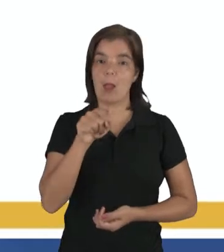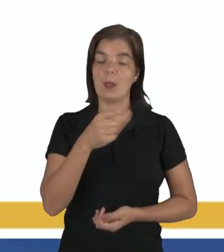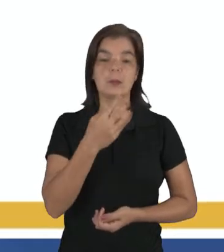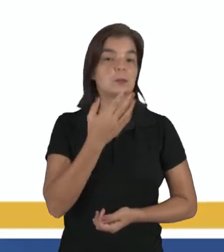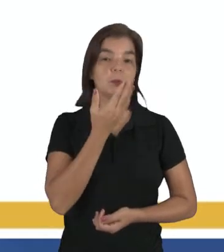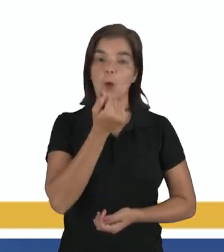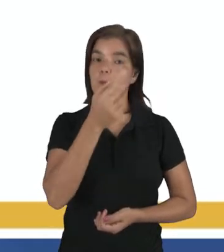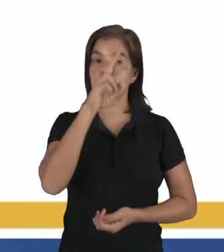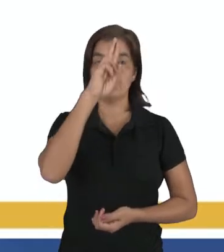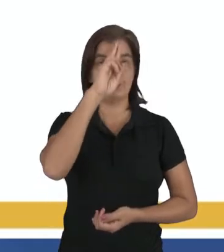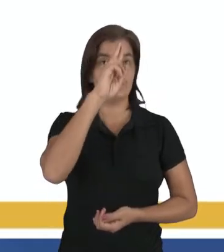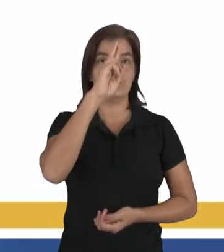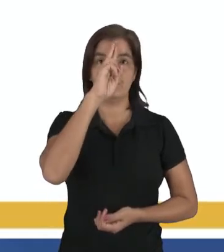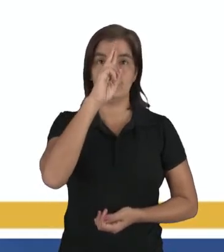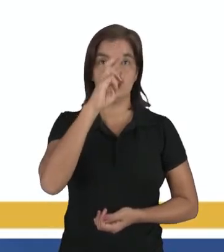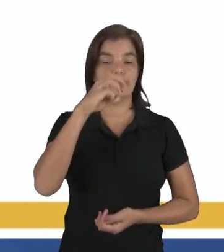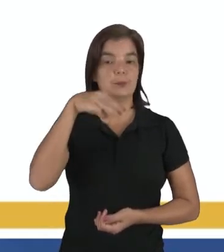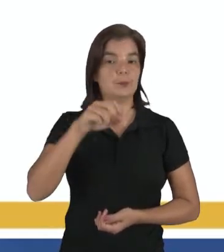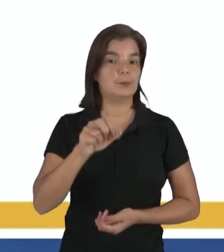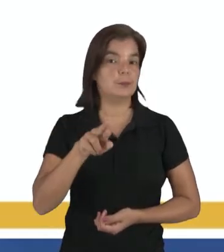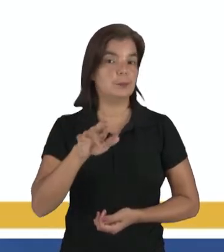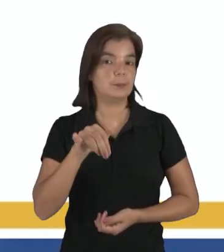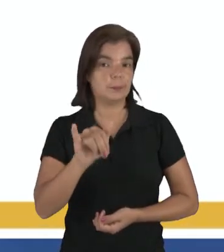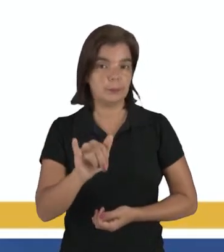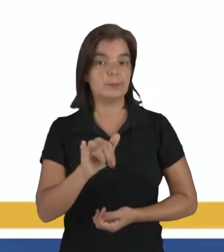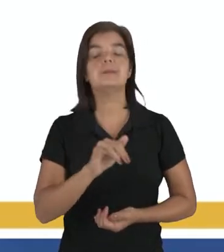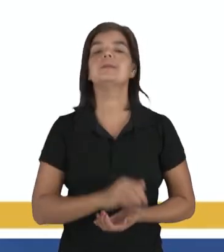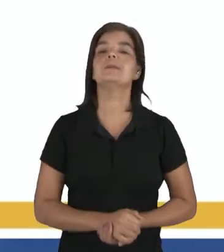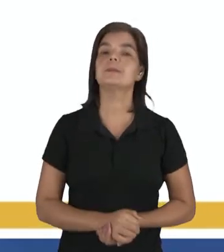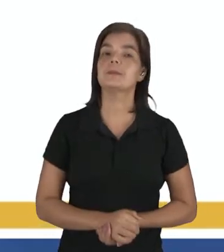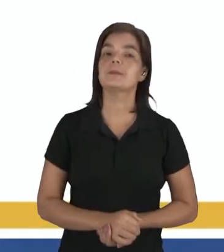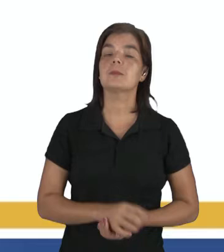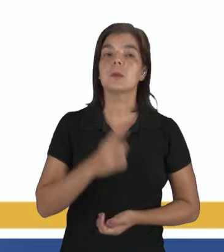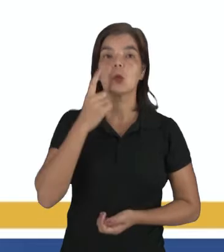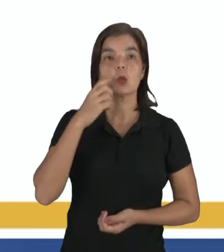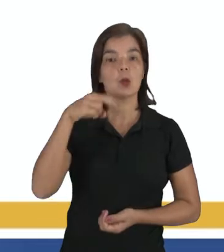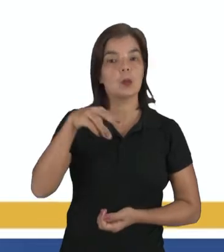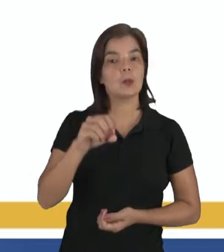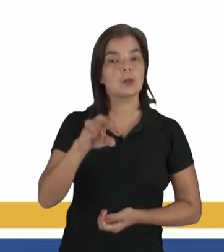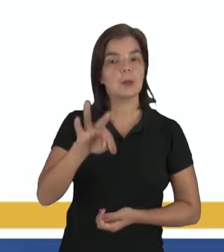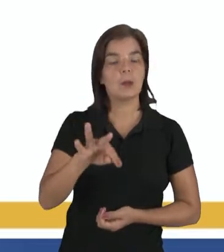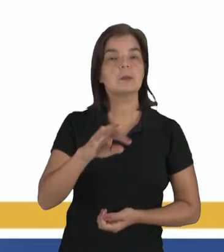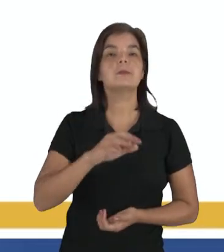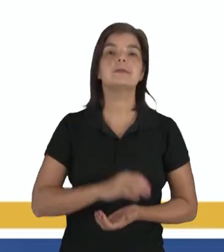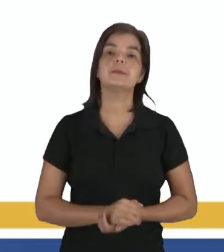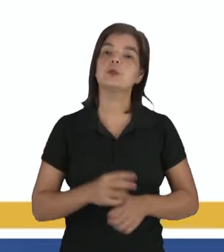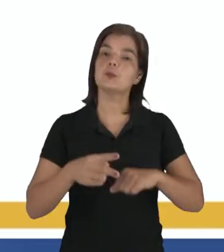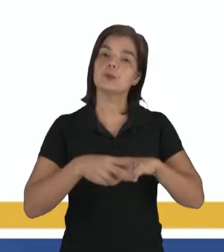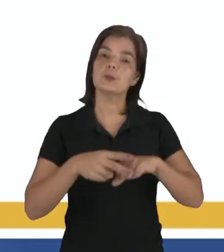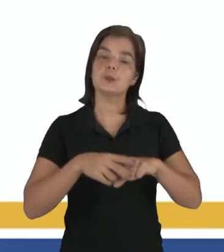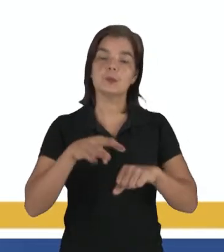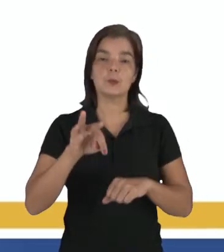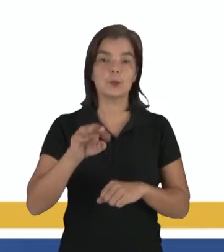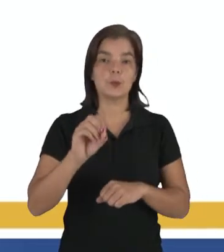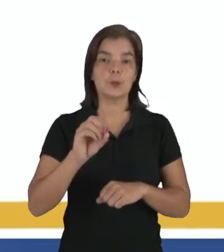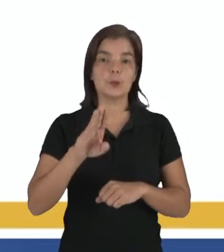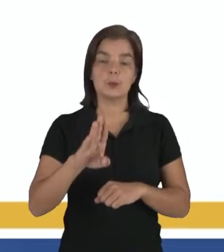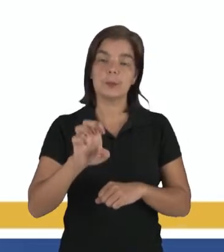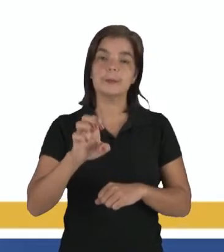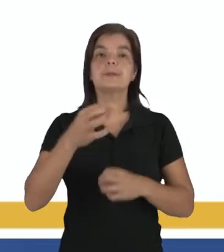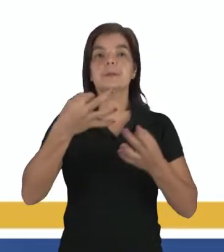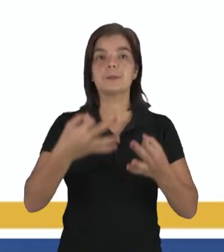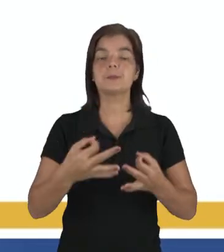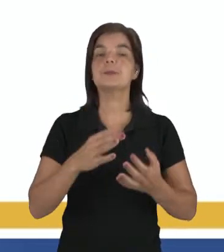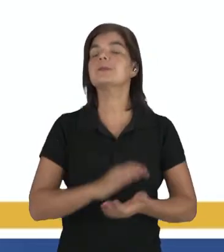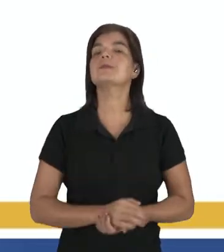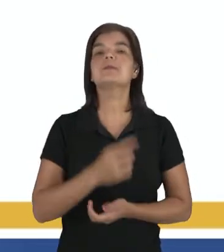Mary. Ela não irá almoçar com a Mary. Então, eu só coloquei o not depois do verbo to be e transformei essa frase em negativa,